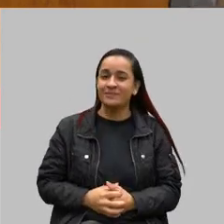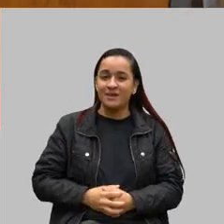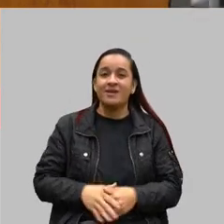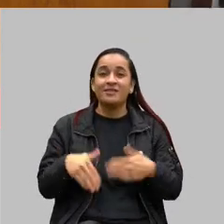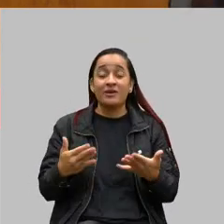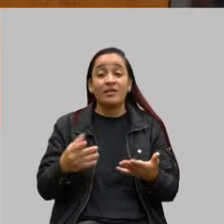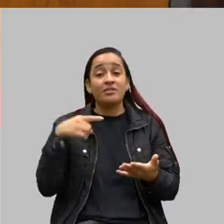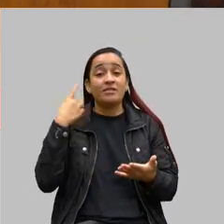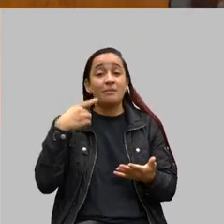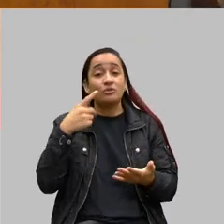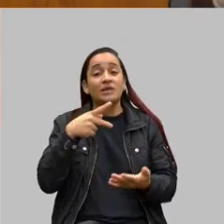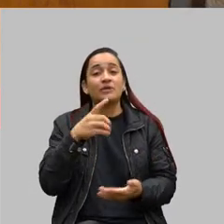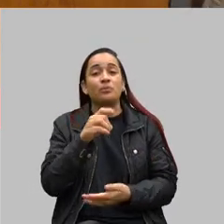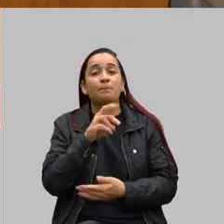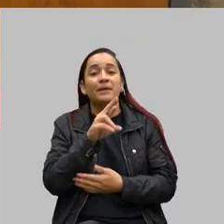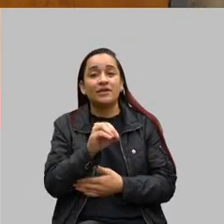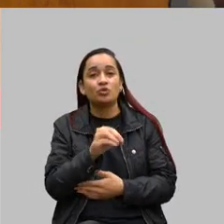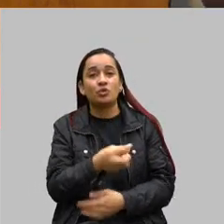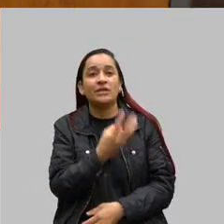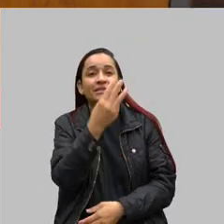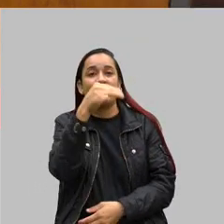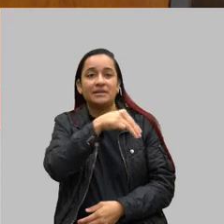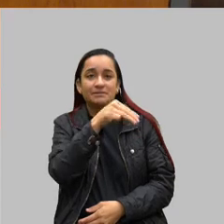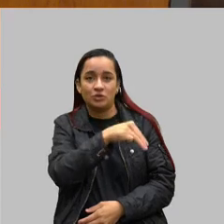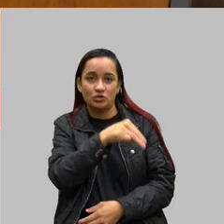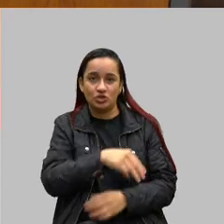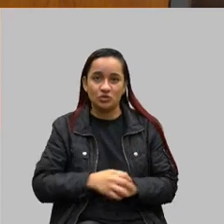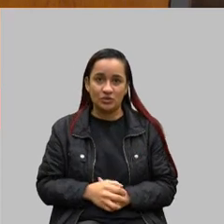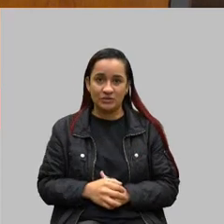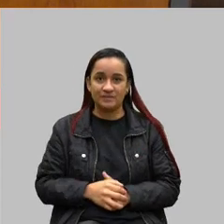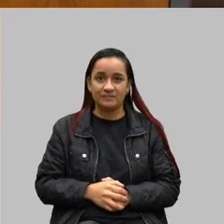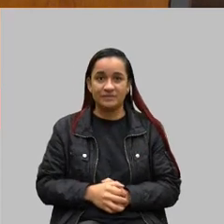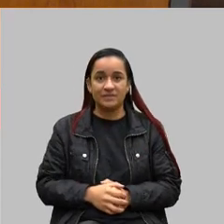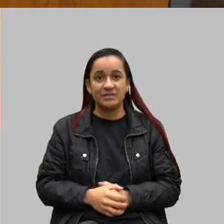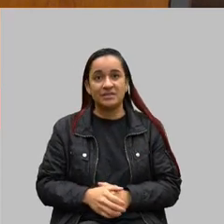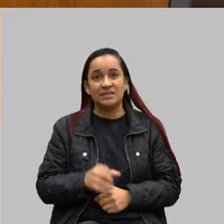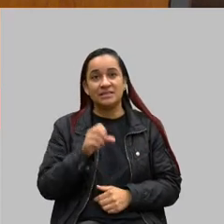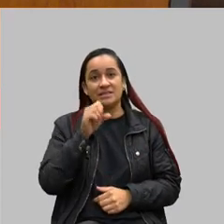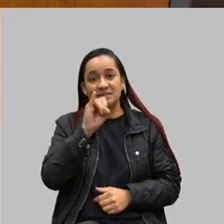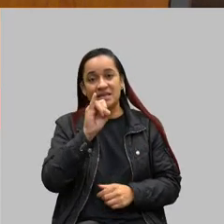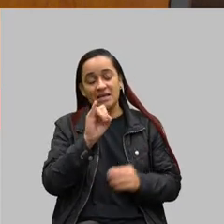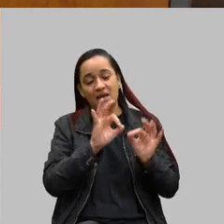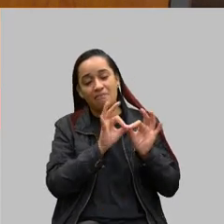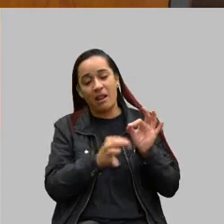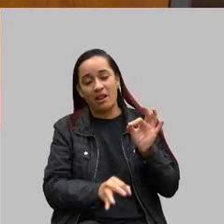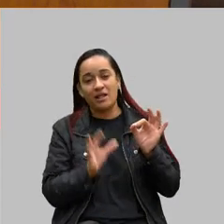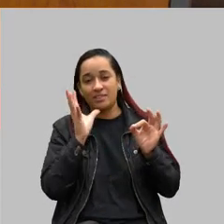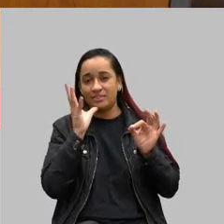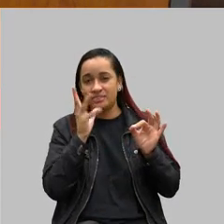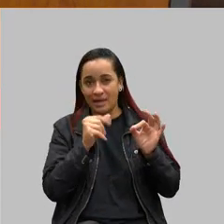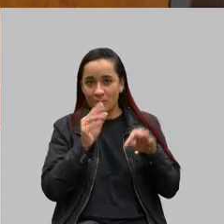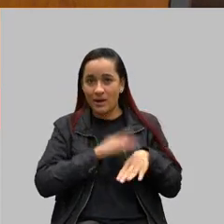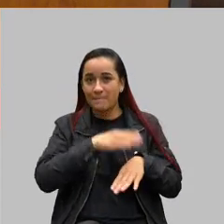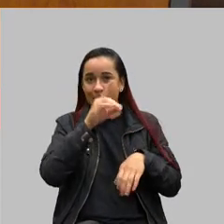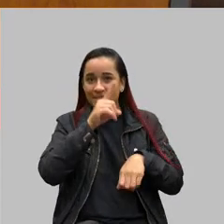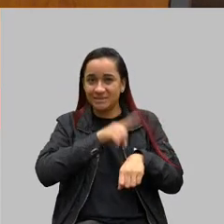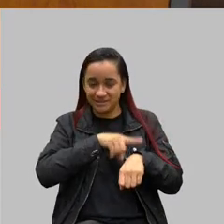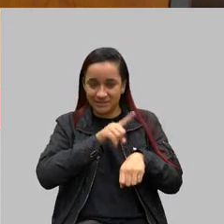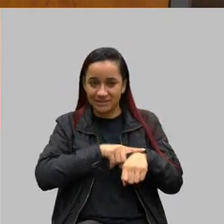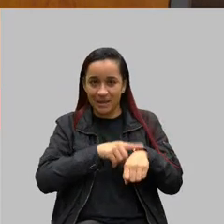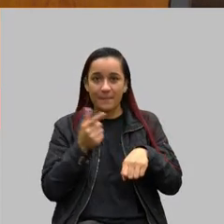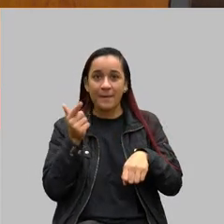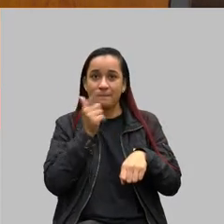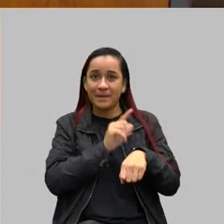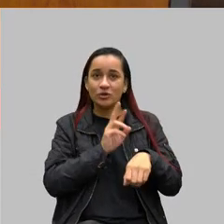Pedro Três minutinhos aí mas se vossa excelência demorar mais tempo para poder